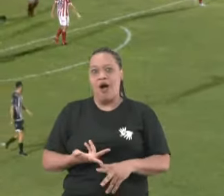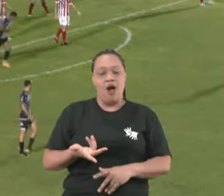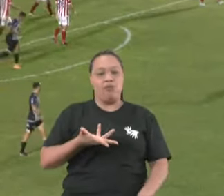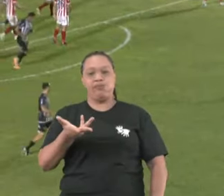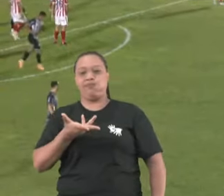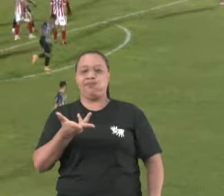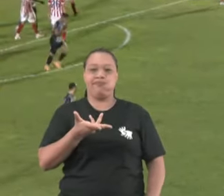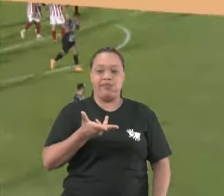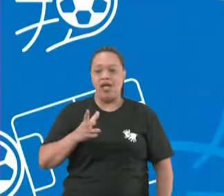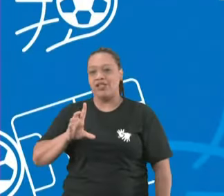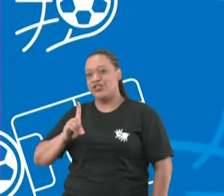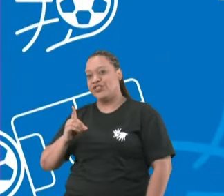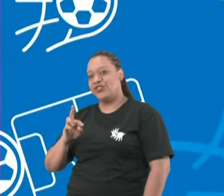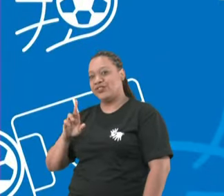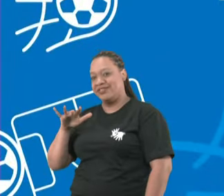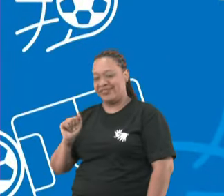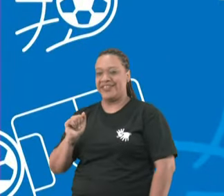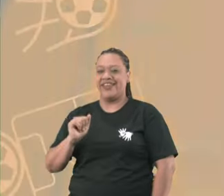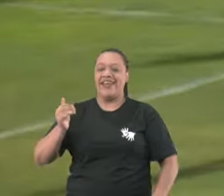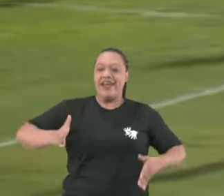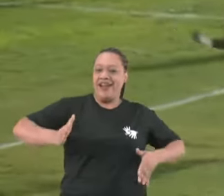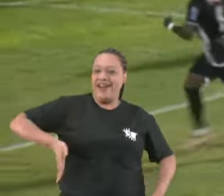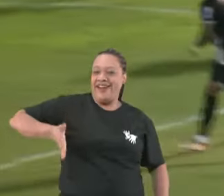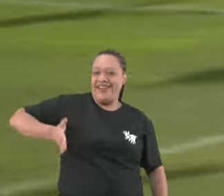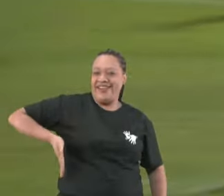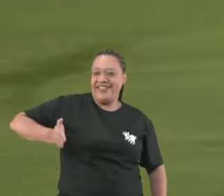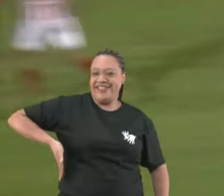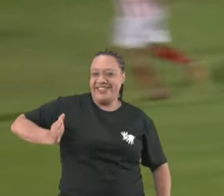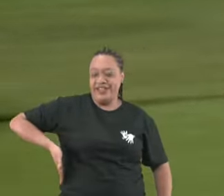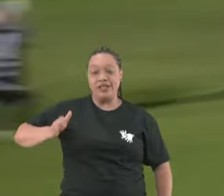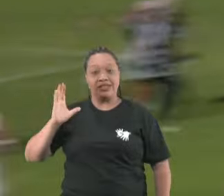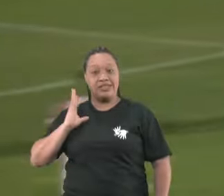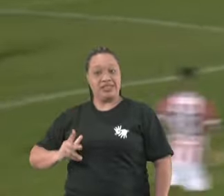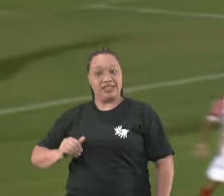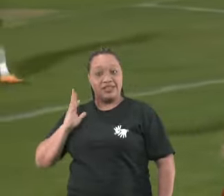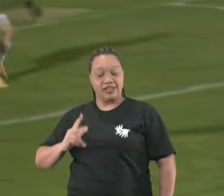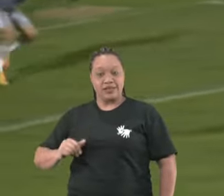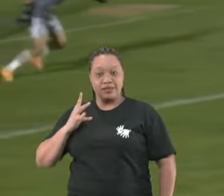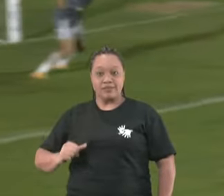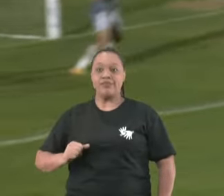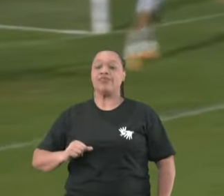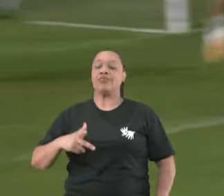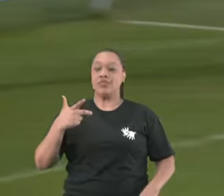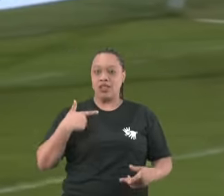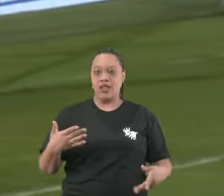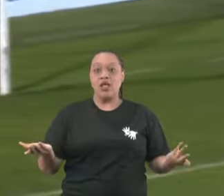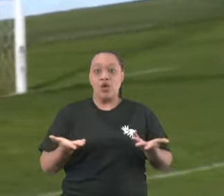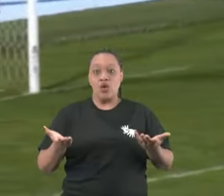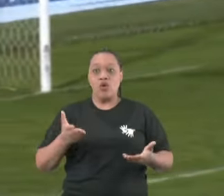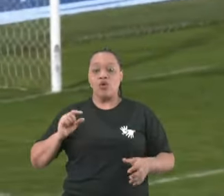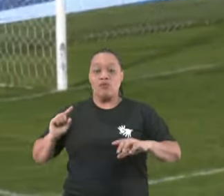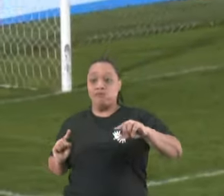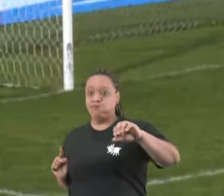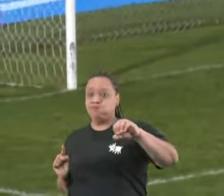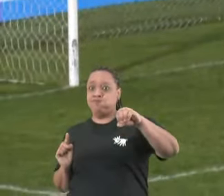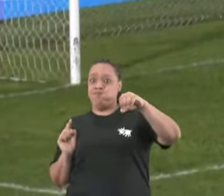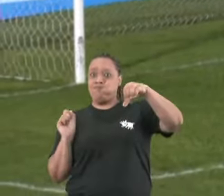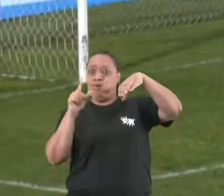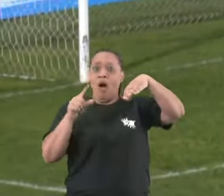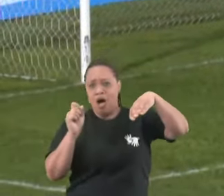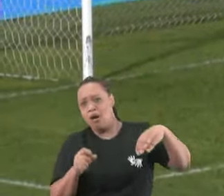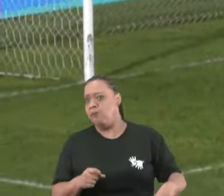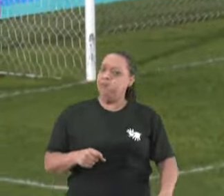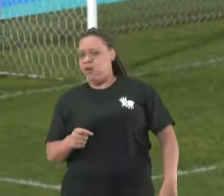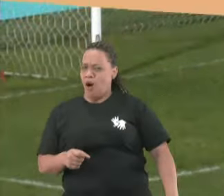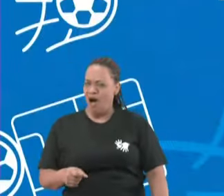a Aleph, tira, é lateral pro CRB, mas veja comigo no replay, cruzamento na área, o Feijão cabeceou e como um